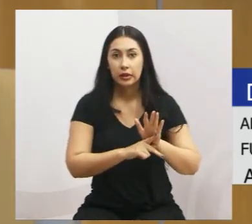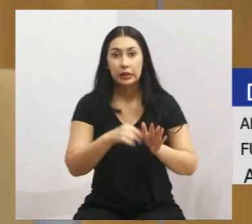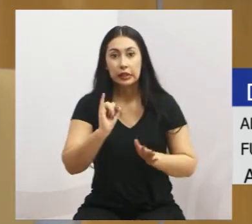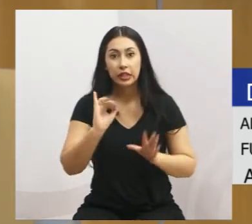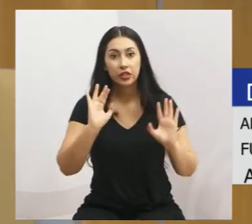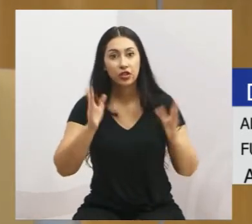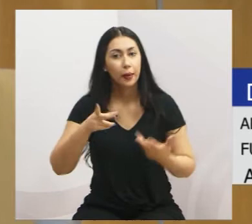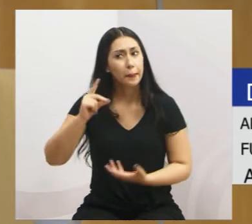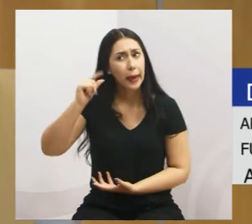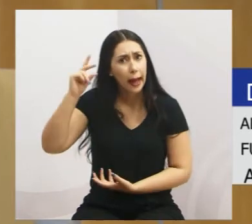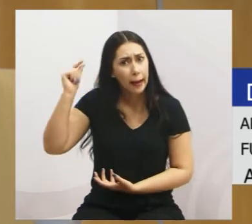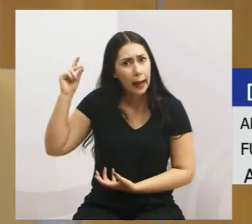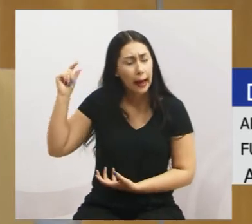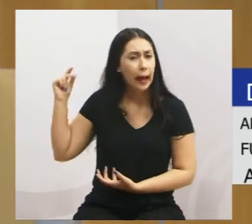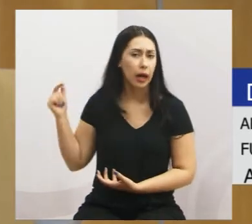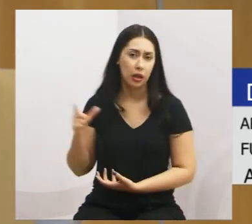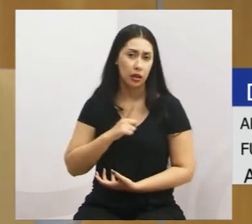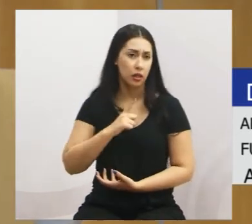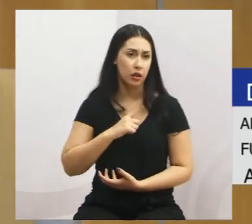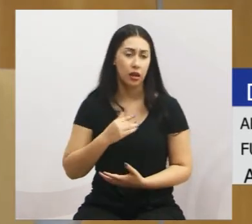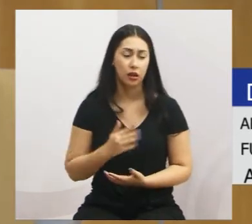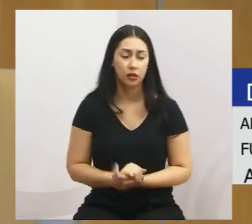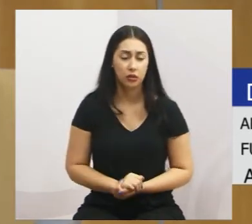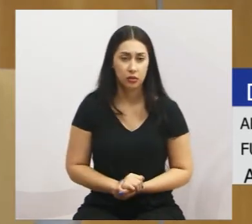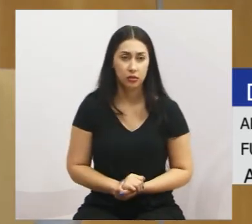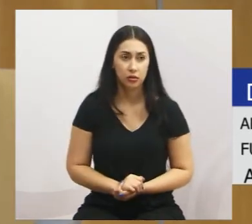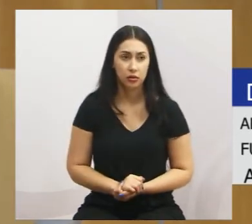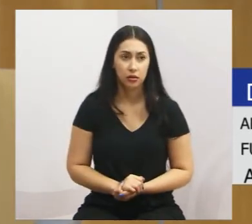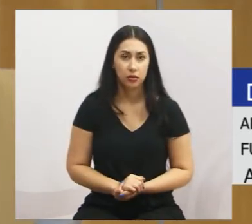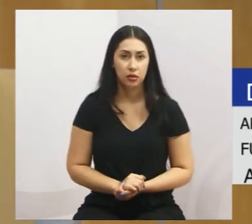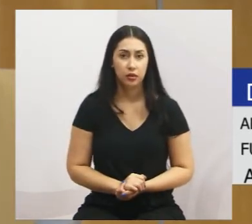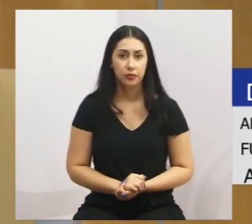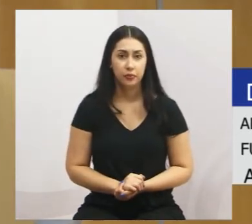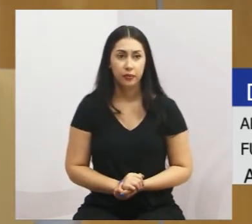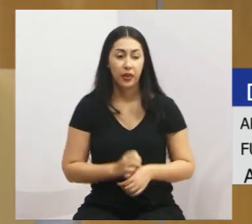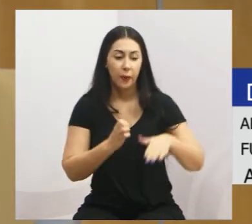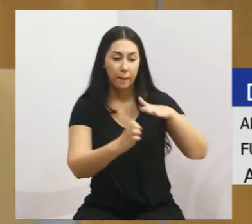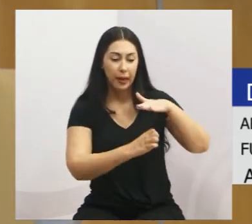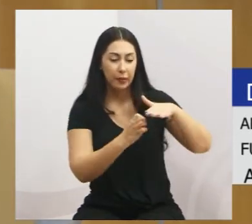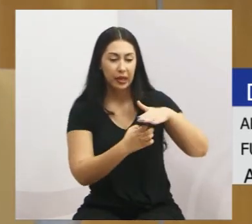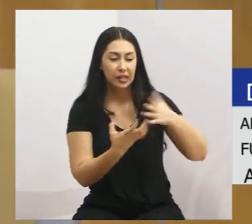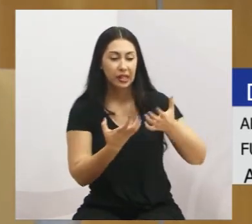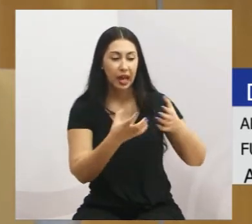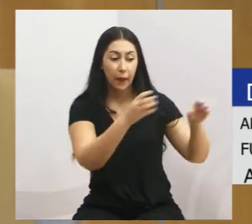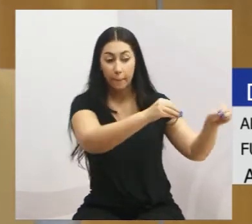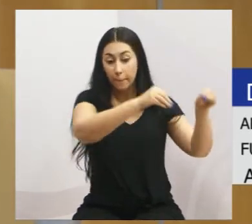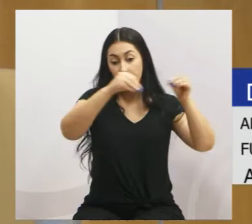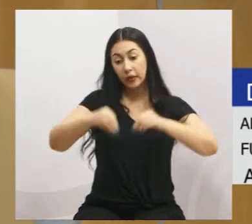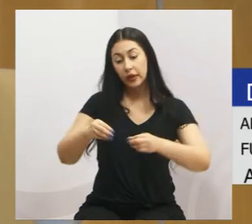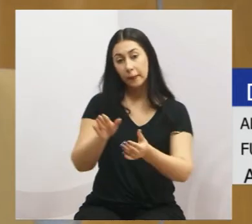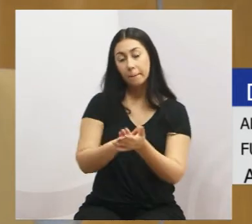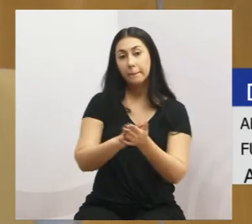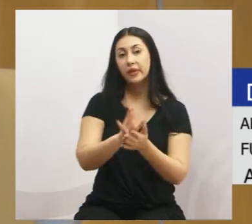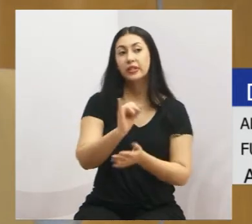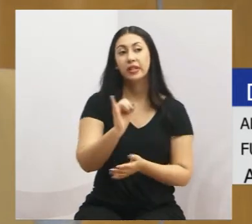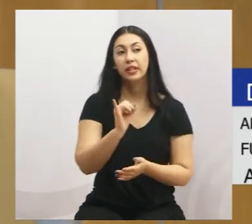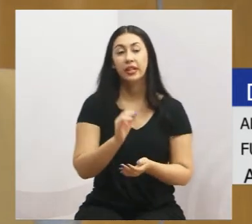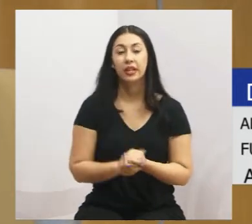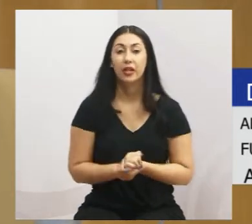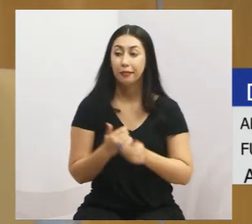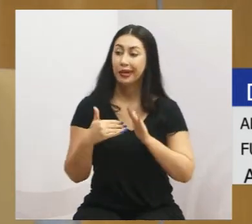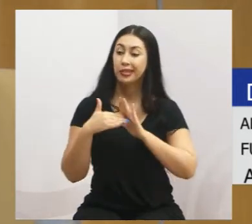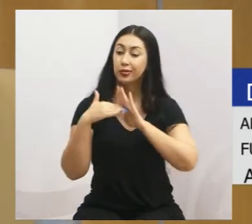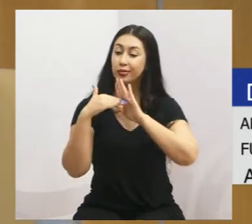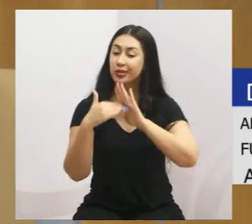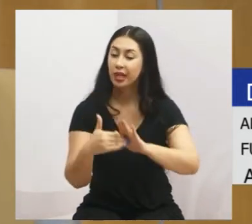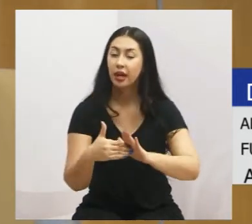sempre. Não tem como uma empresa querer se instalar no município de Jacareí para trazer recursos